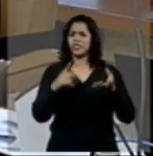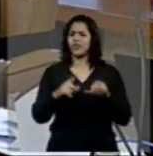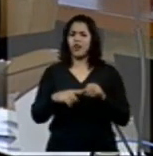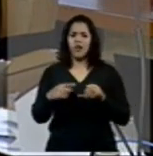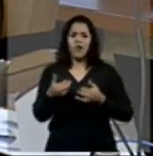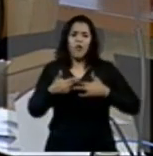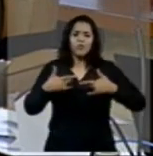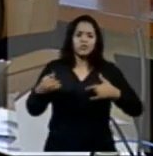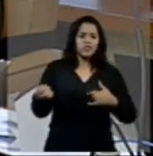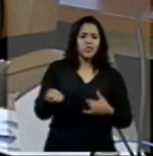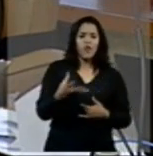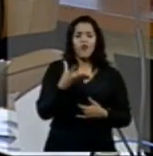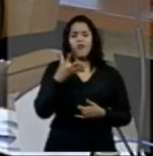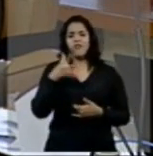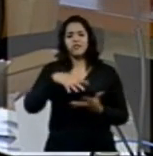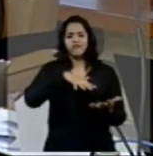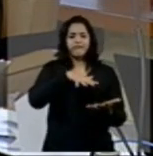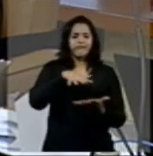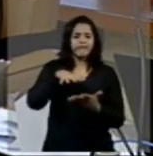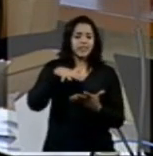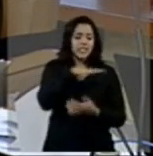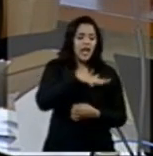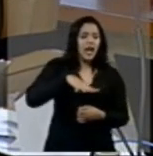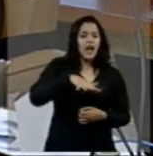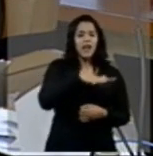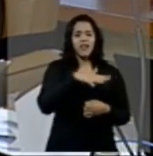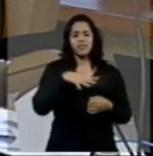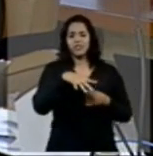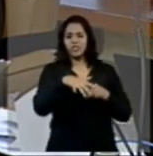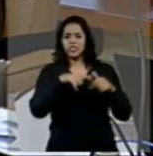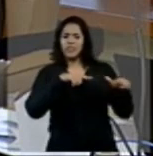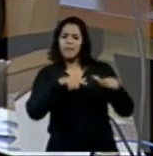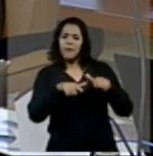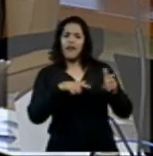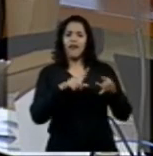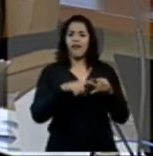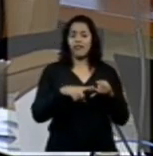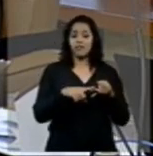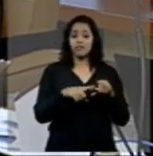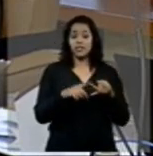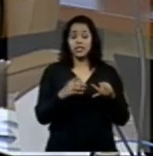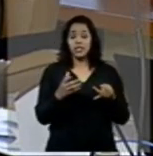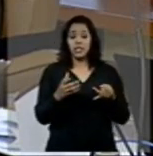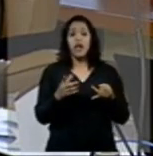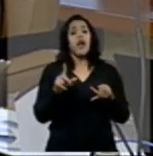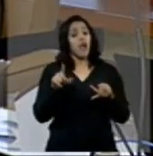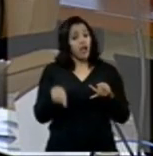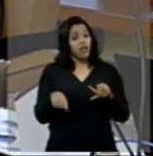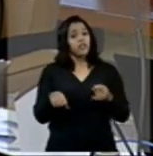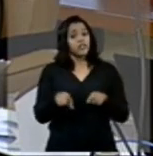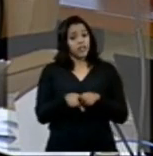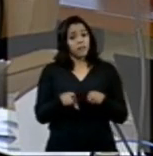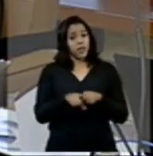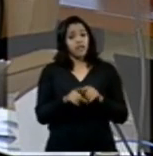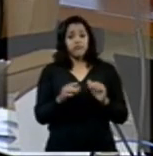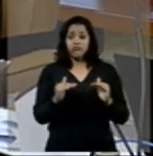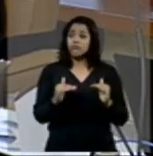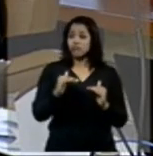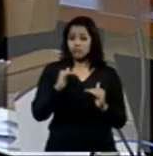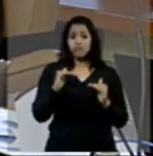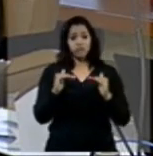mundo empresarial e nas relações trabalhistas, ostente um caráter inatual é mais do que